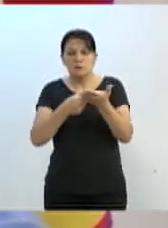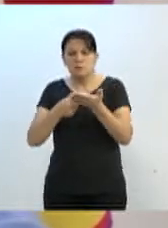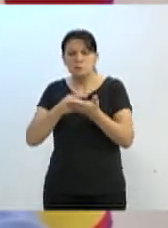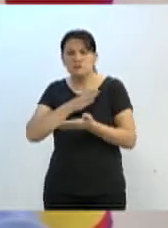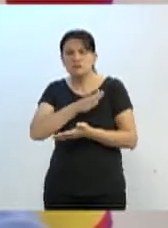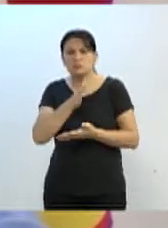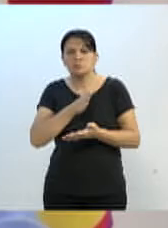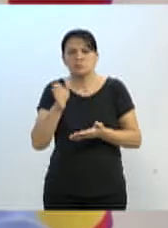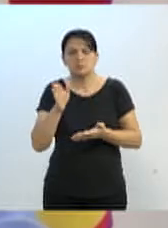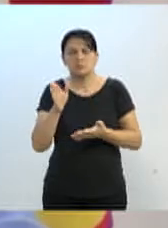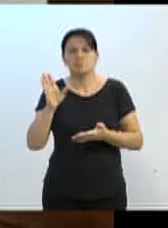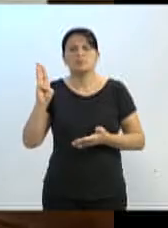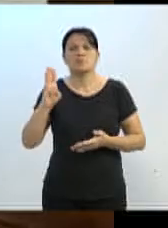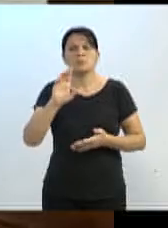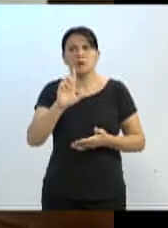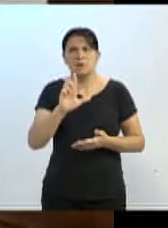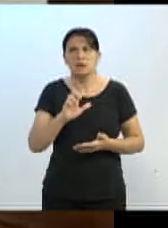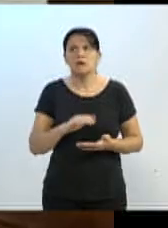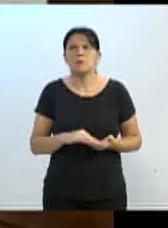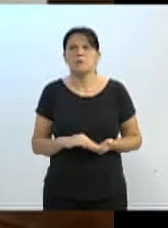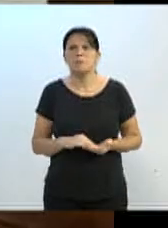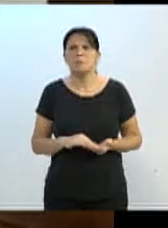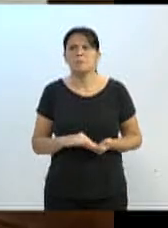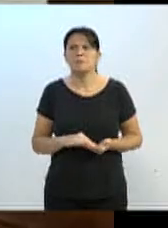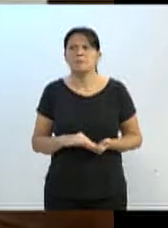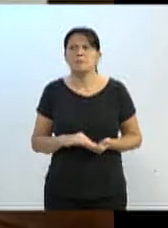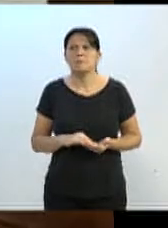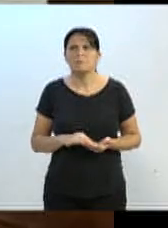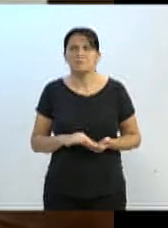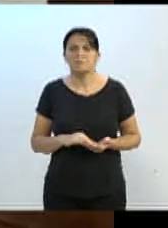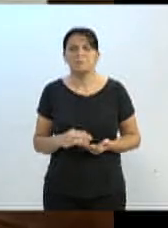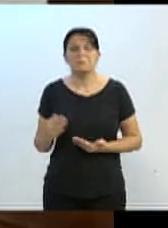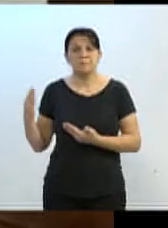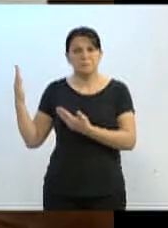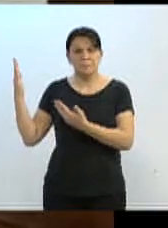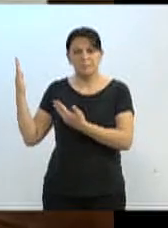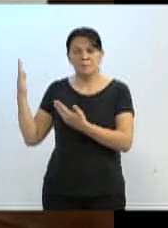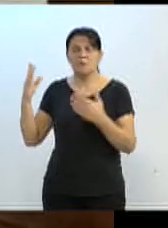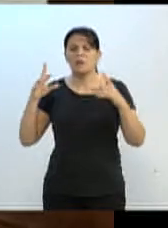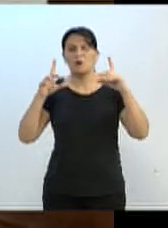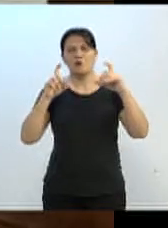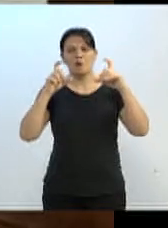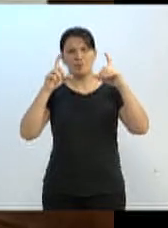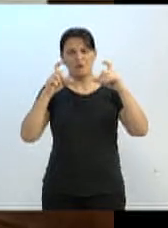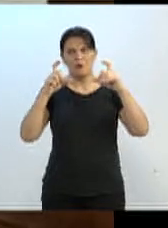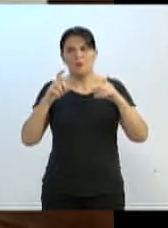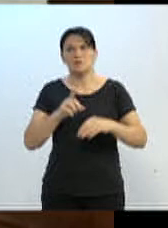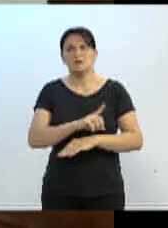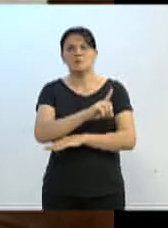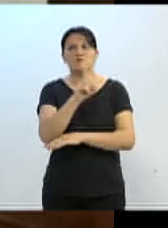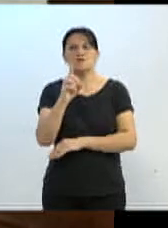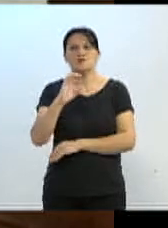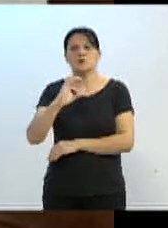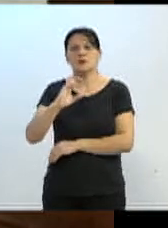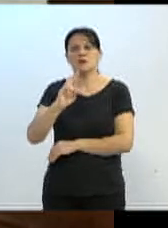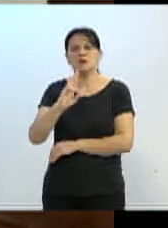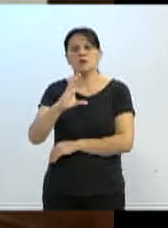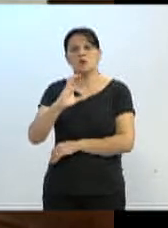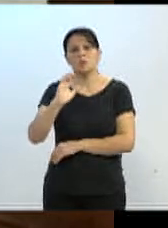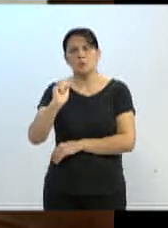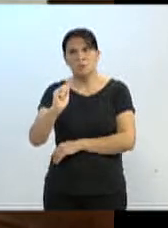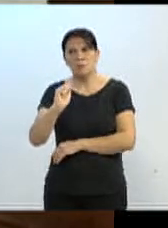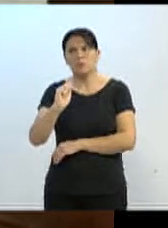gostaria gostaria que o areia até colocasse a primeira foto é da o dia da cuca tanto na